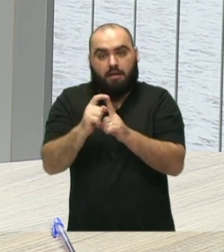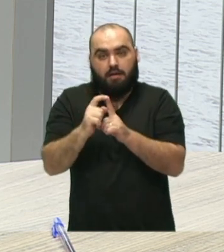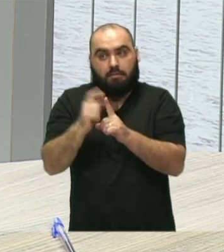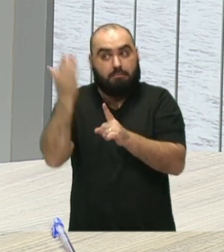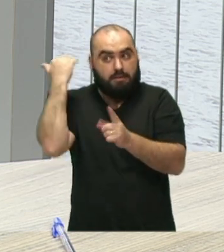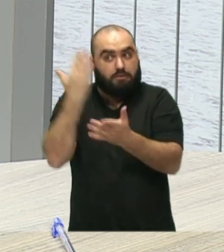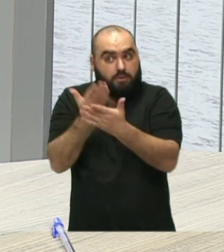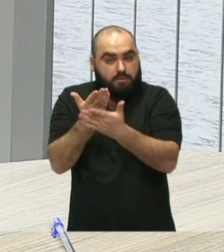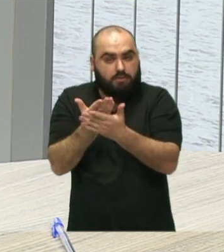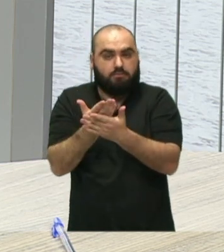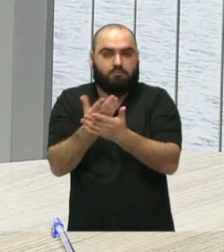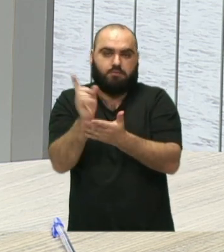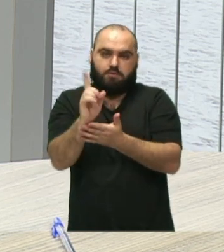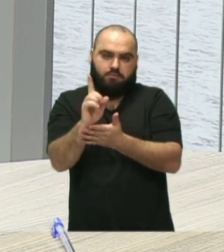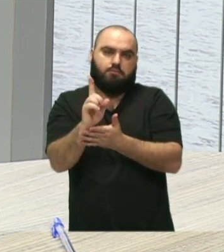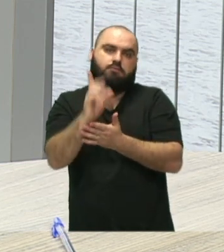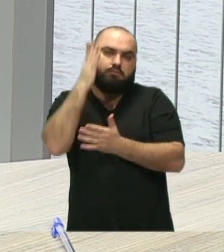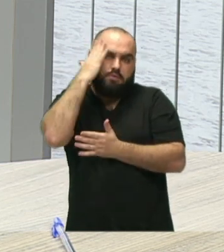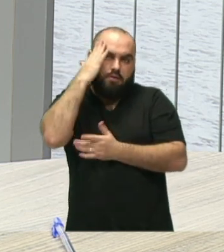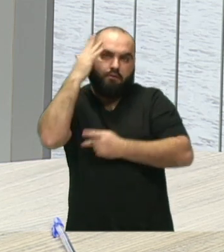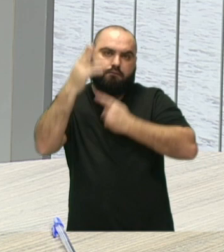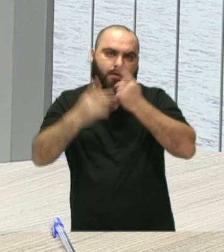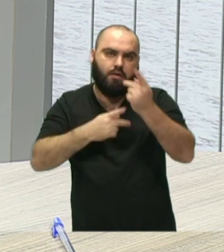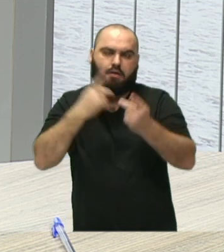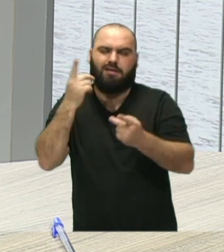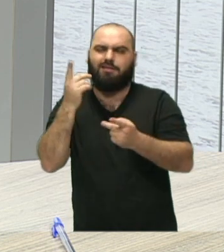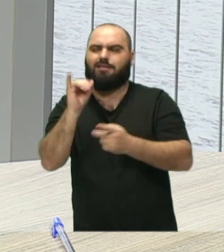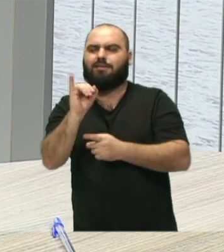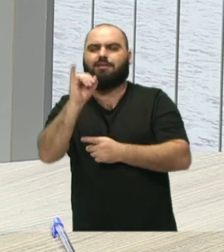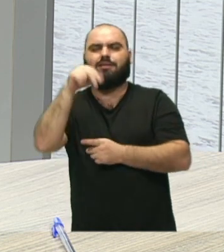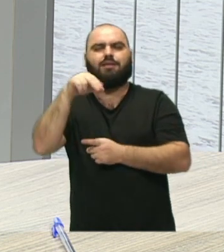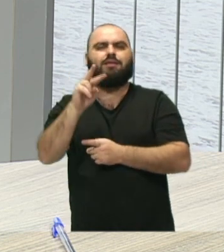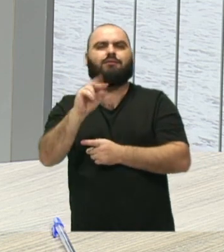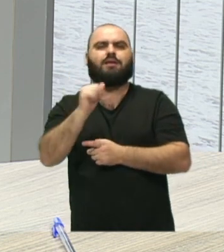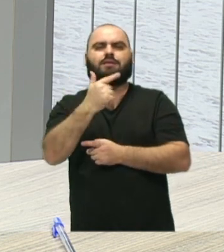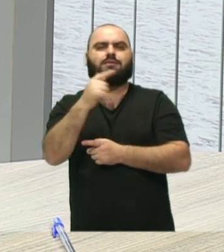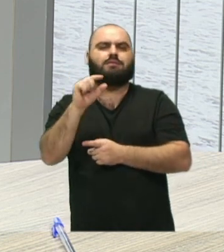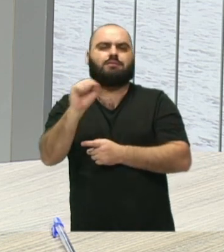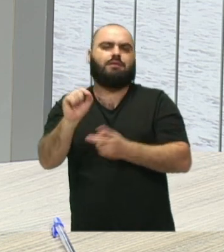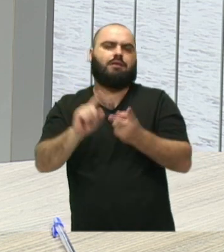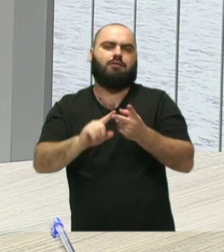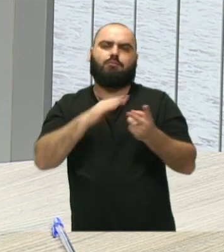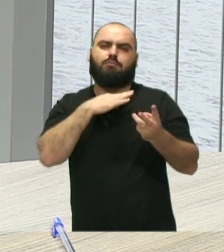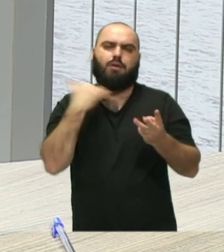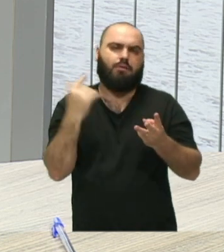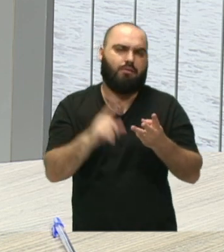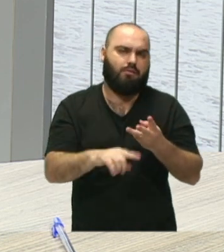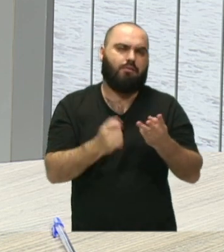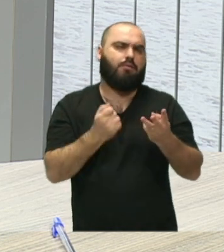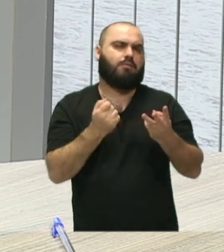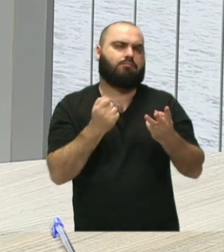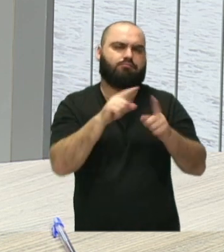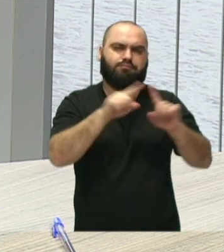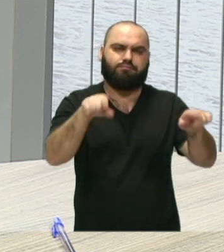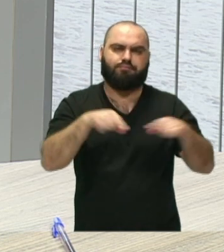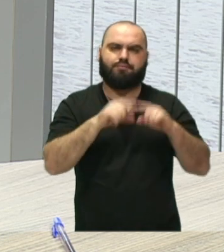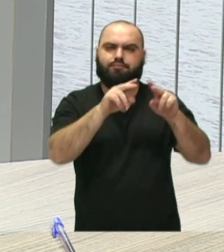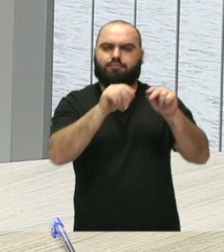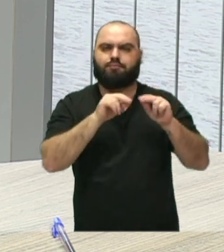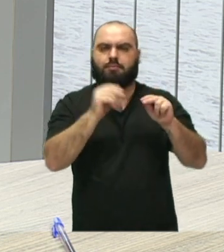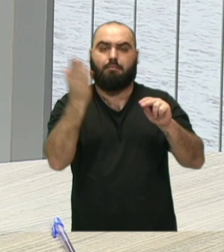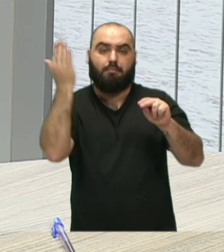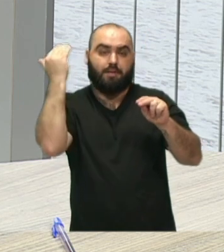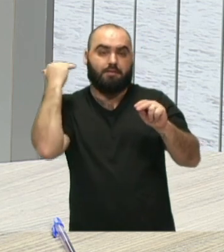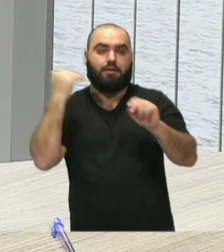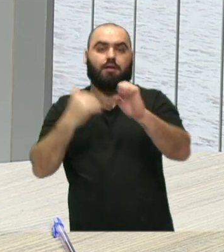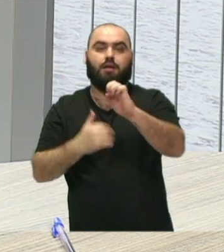assim, que não é, a gente vai falar de invasão, de morte, de roubo, de apropriação de espaço e territórios, mas à época era chamado